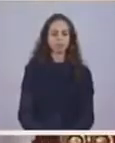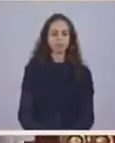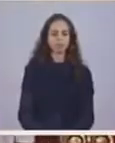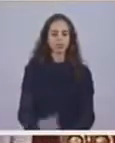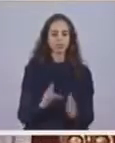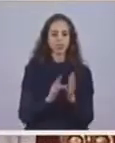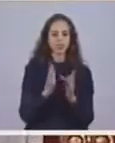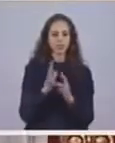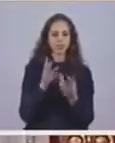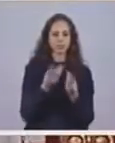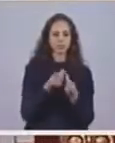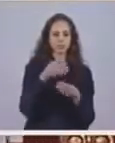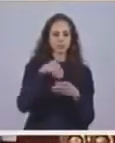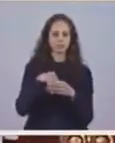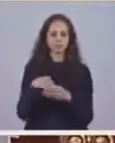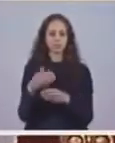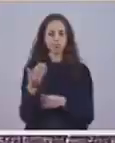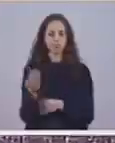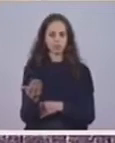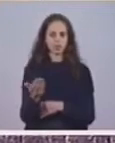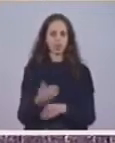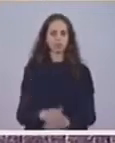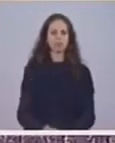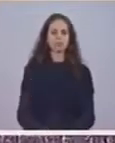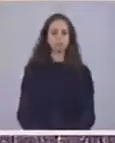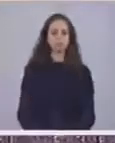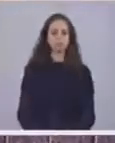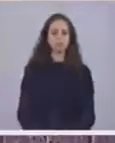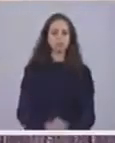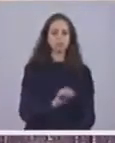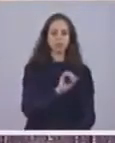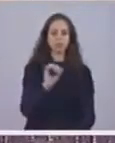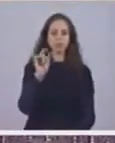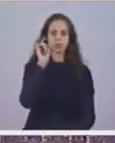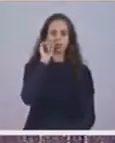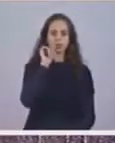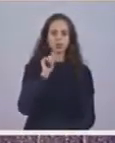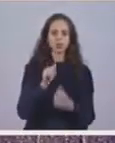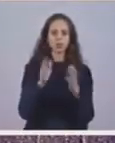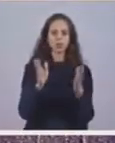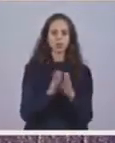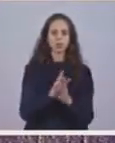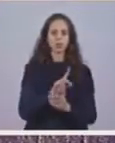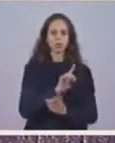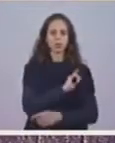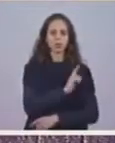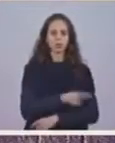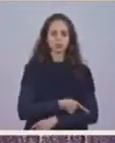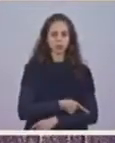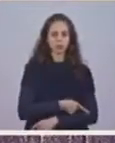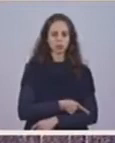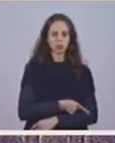Por Cristo, com Cristo, em Cristo, a vós, Deus Pai